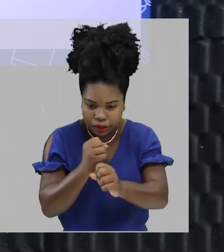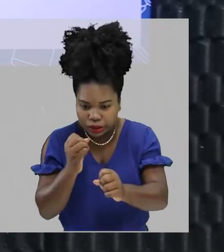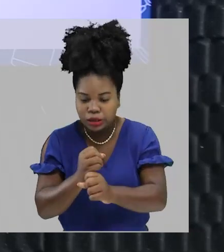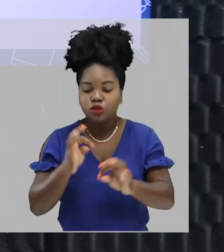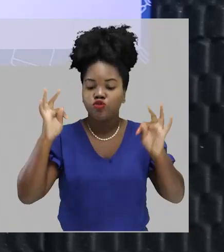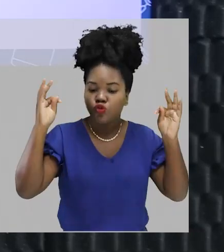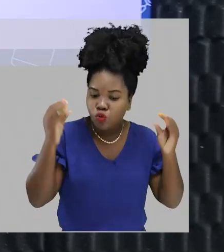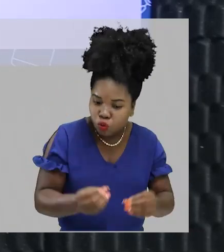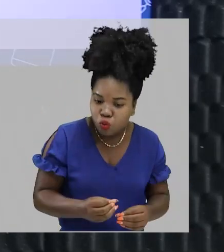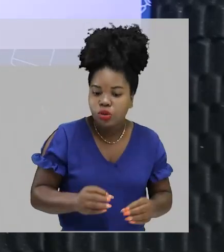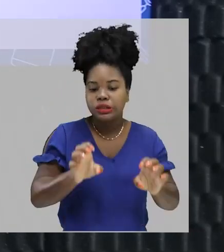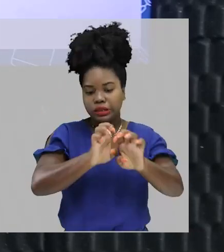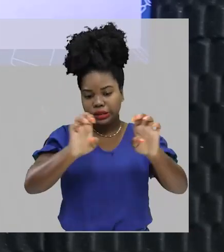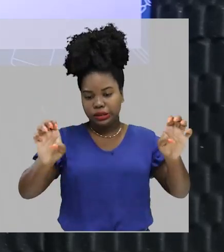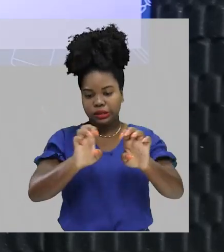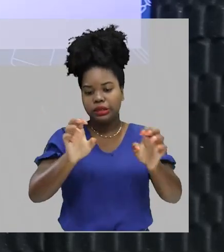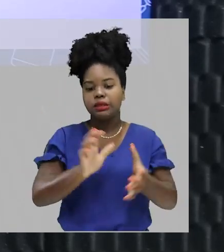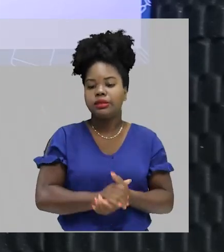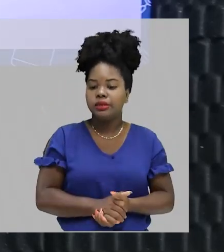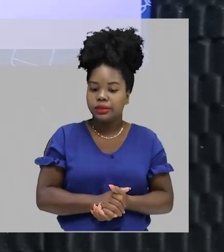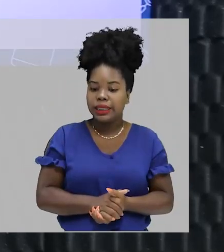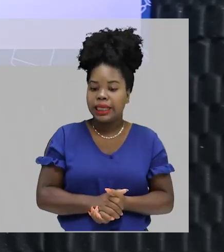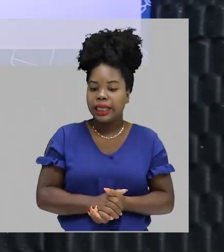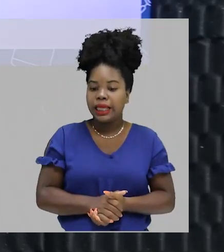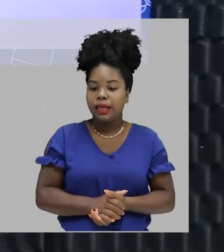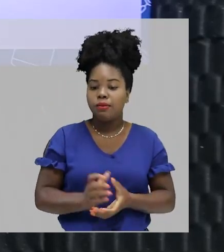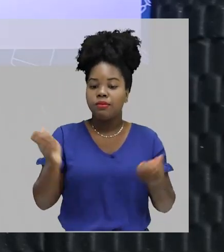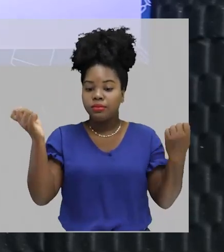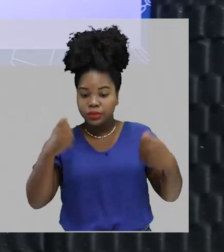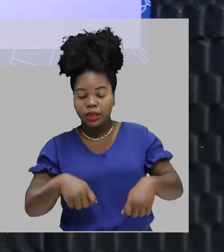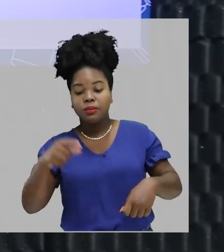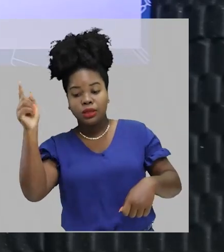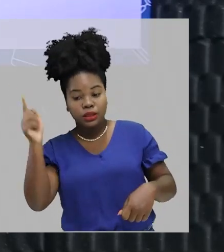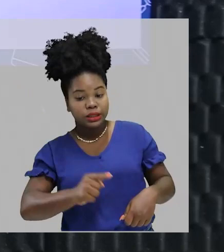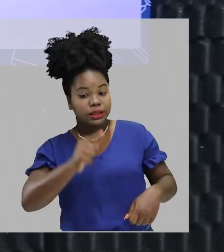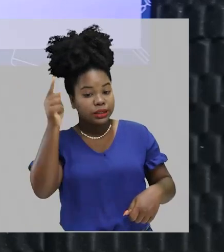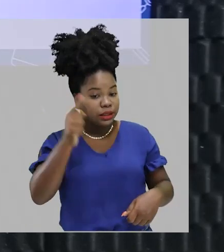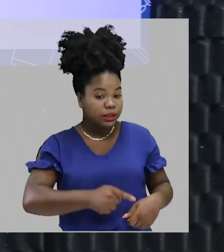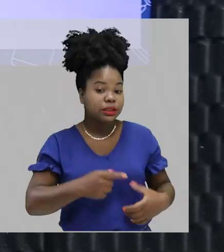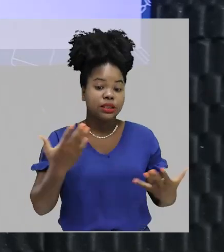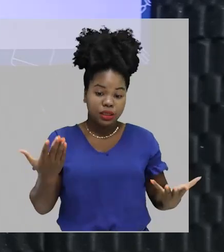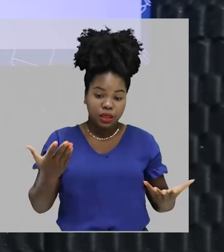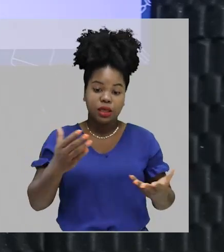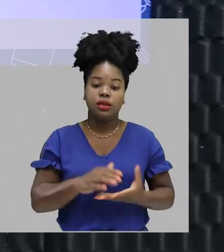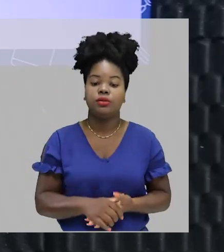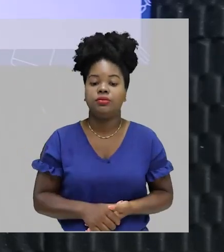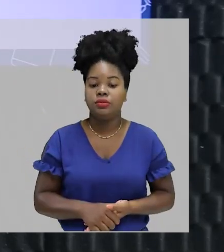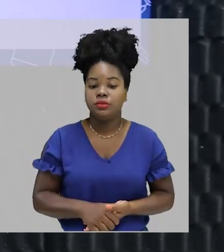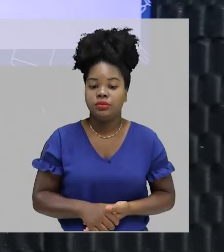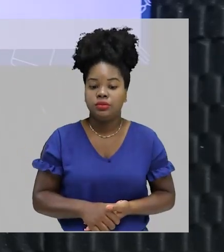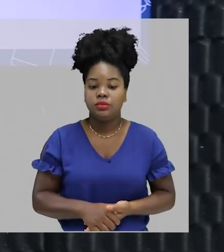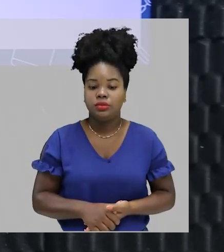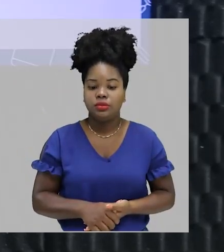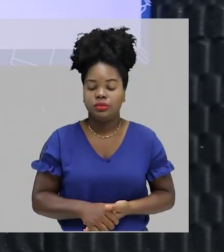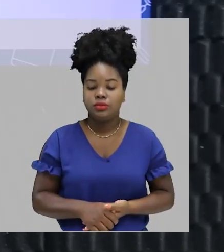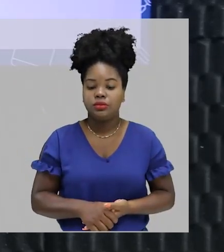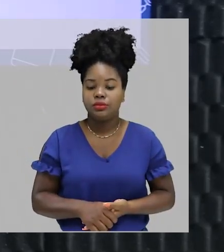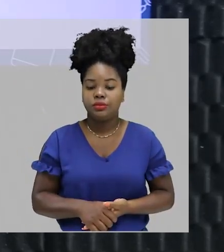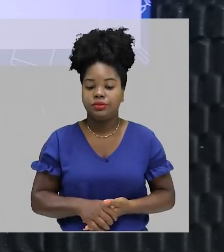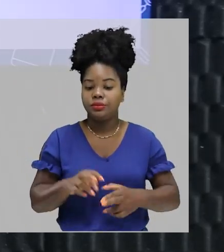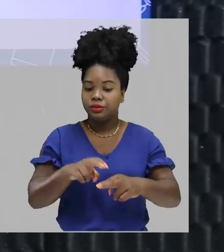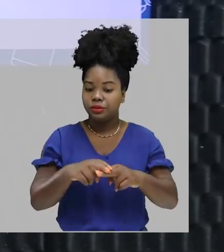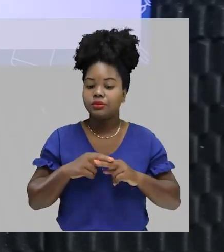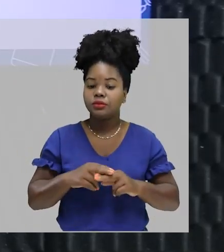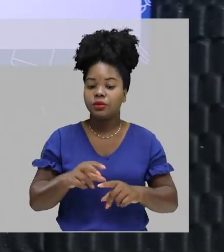essas equações intermediárias para poder cancelar os monóxidos, certo? E aí, no caso,